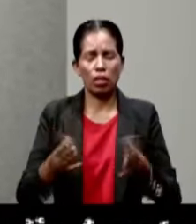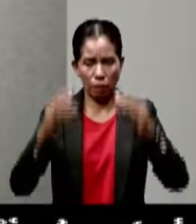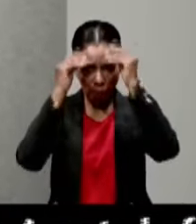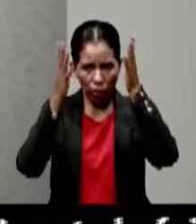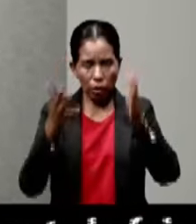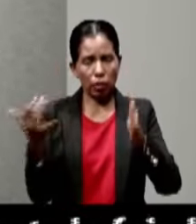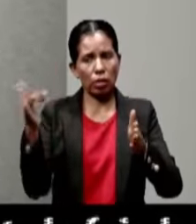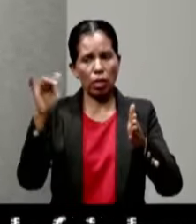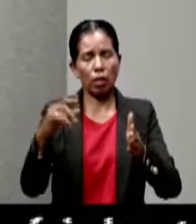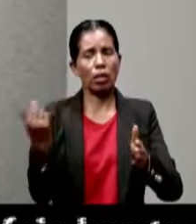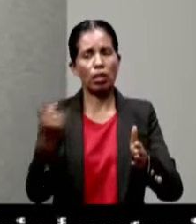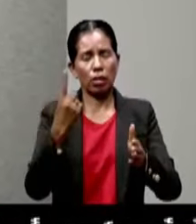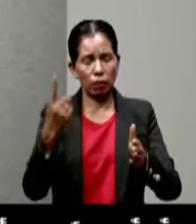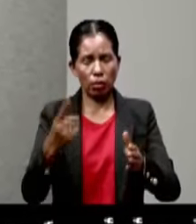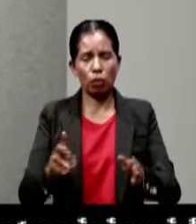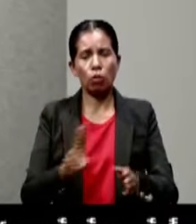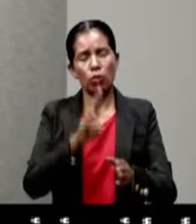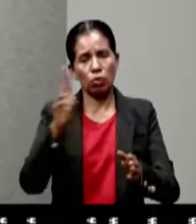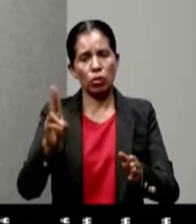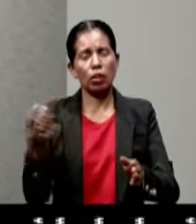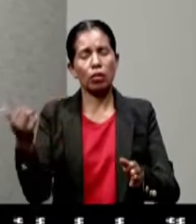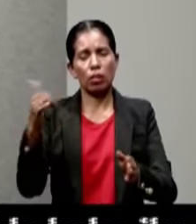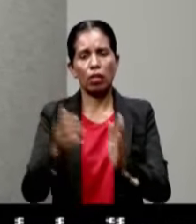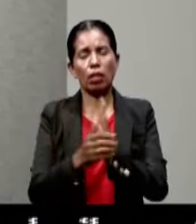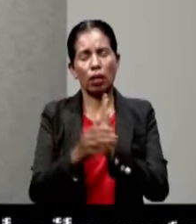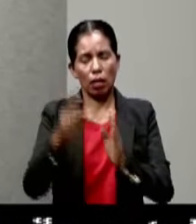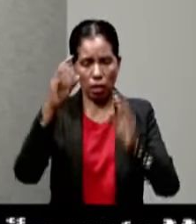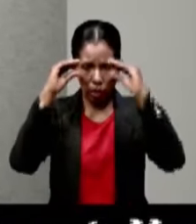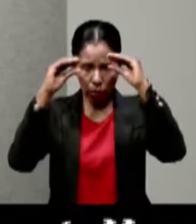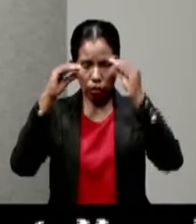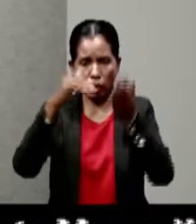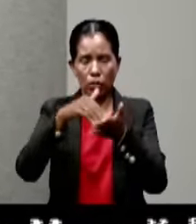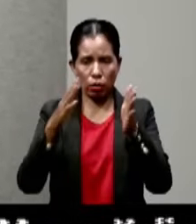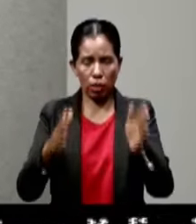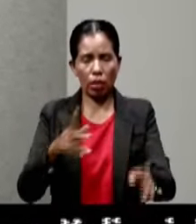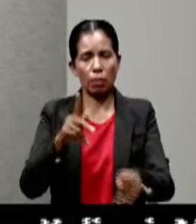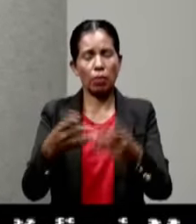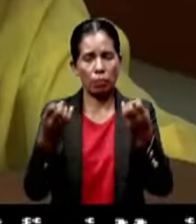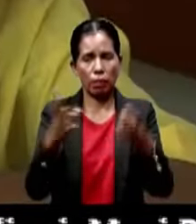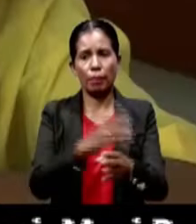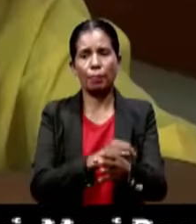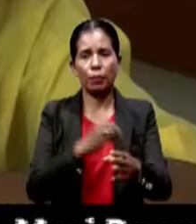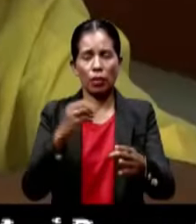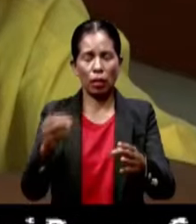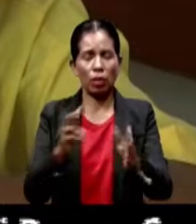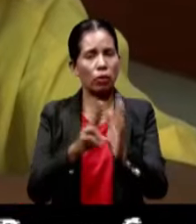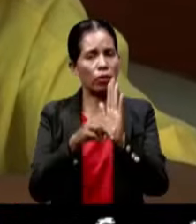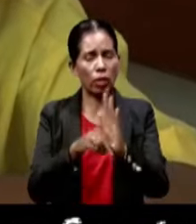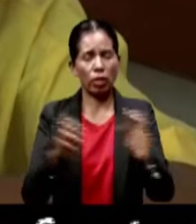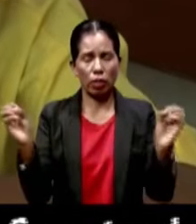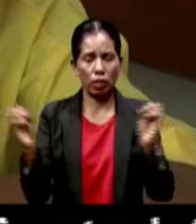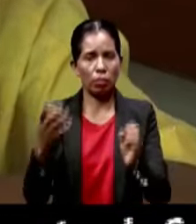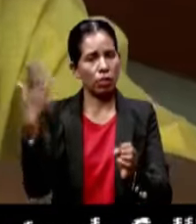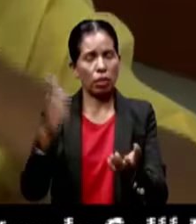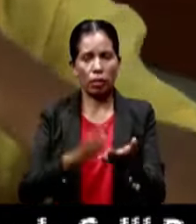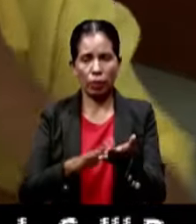manorinian nebe ona fati metodo tradicional hodi hanoring aluno ho total nebe barak no carga horário nebela suficiente e